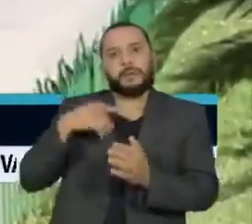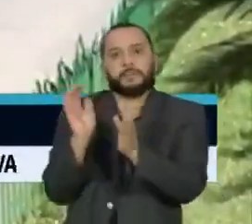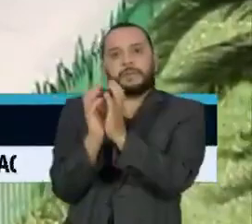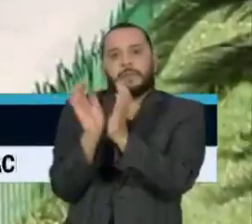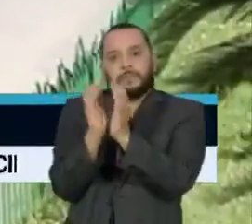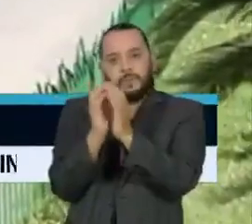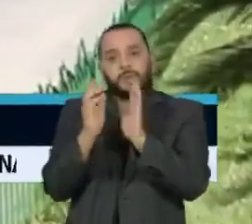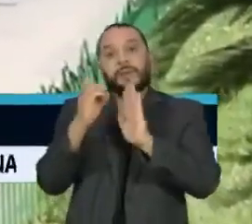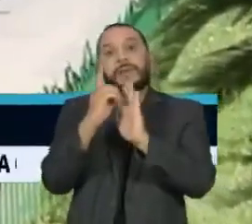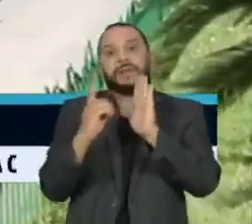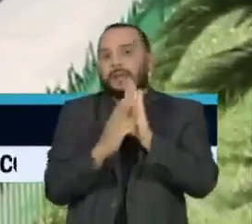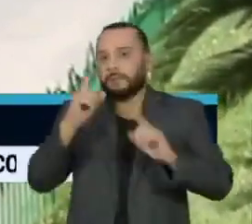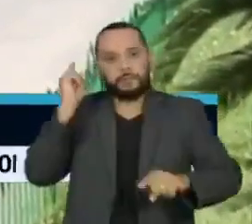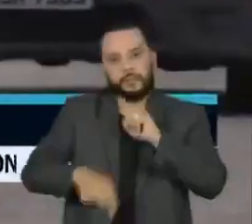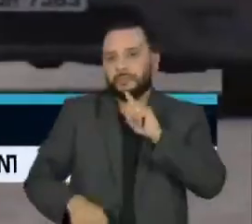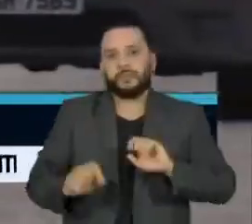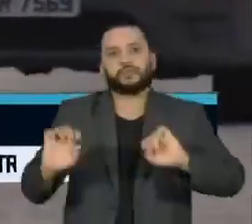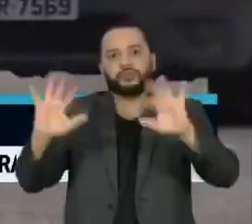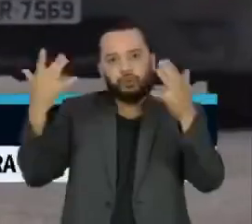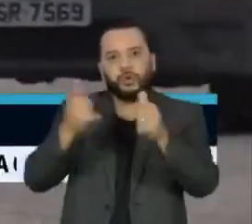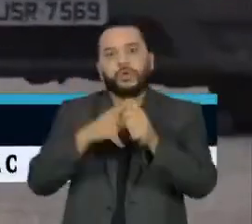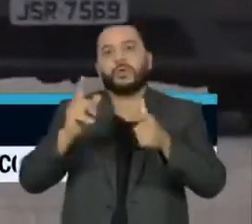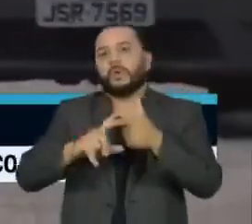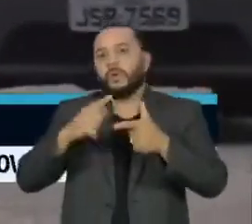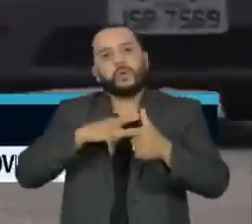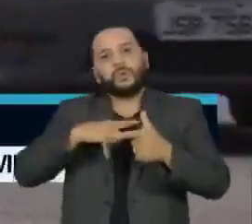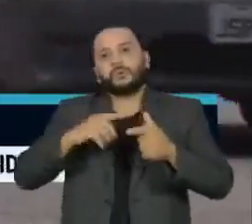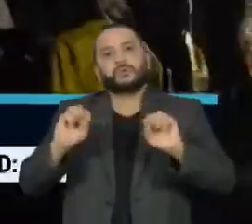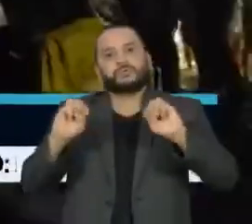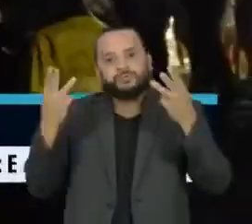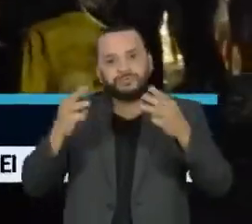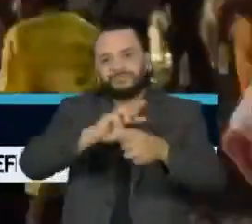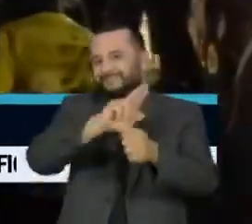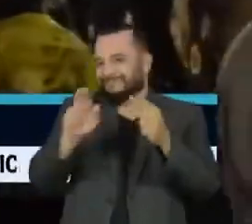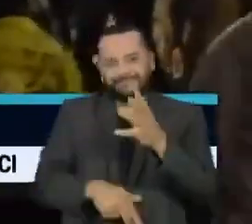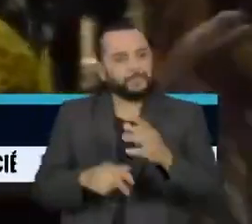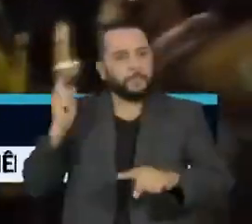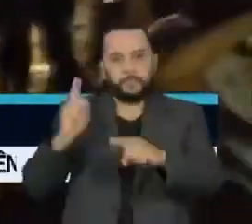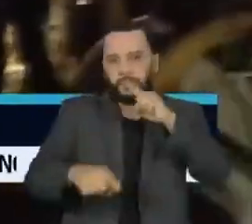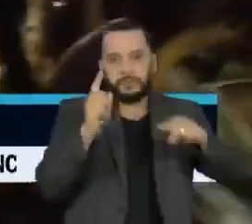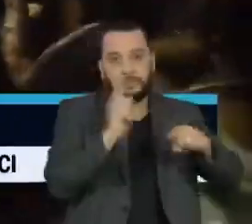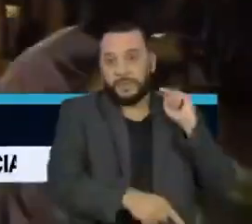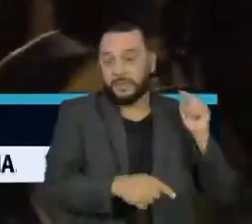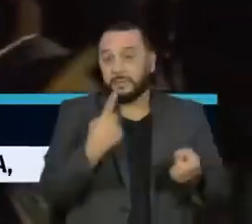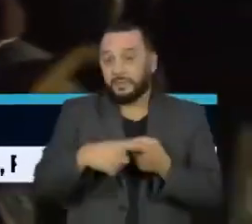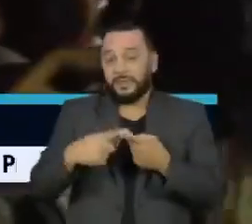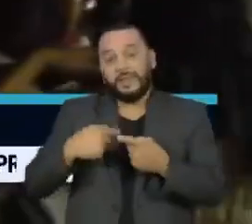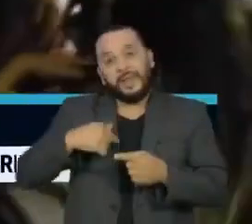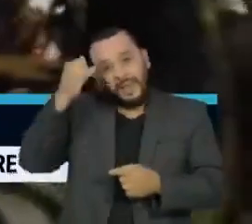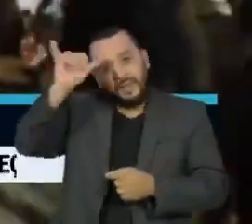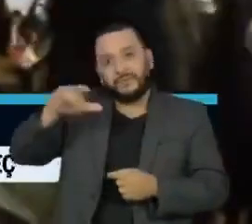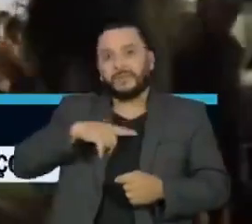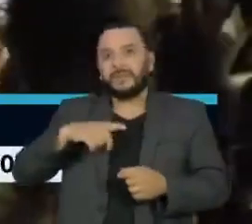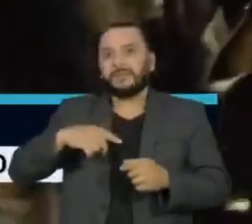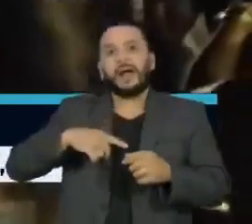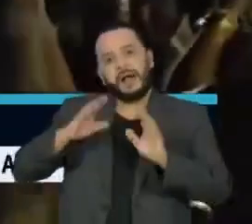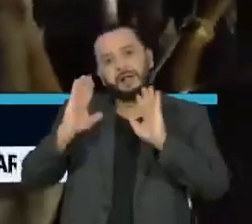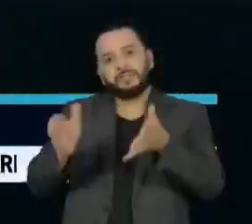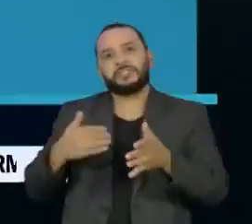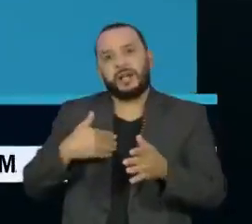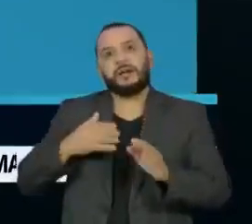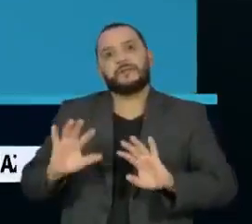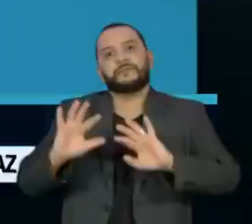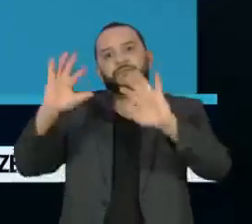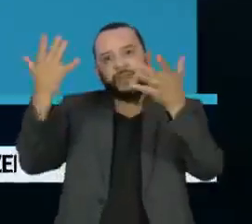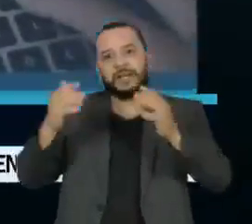proíbe a realização de shows, festas e eventos em todo o estado. A medida visa evitar aglomerações neste final de